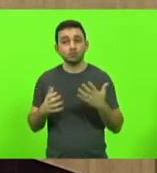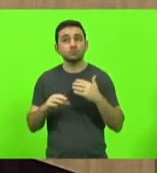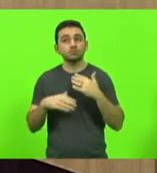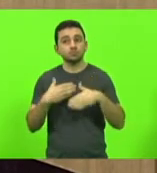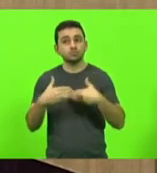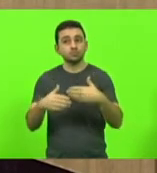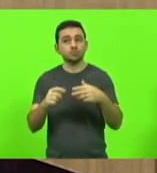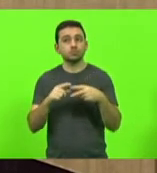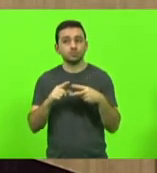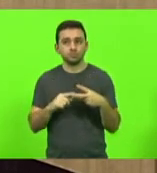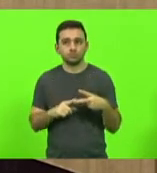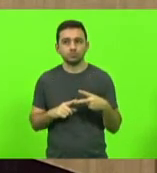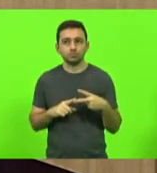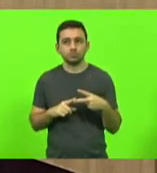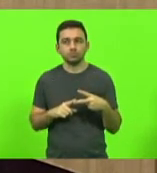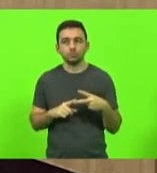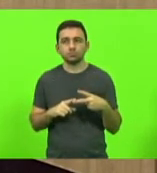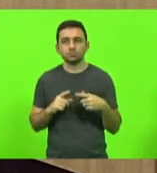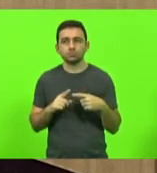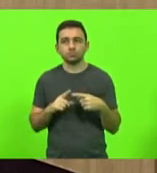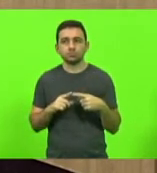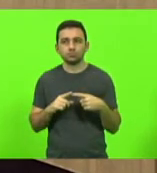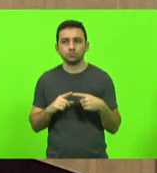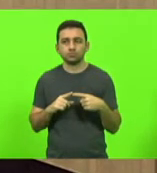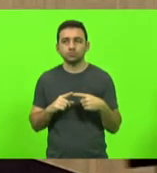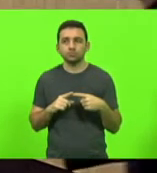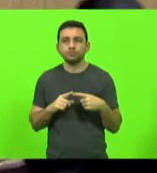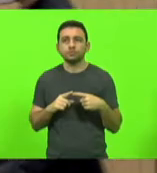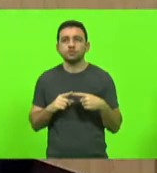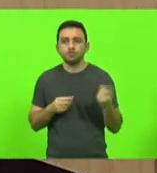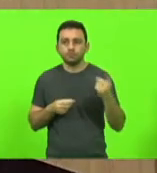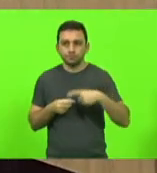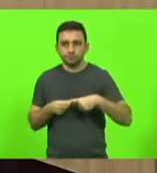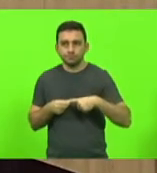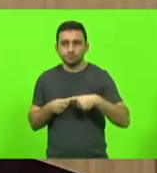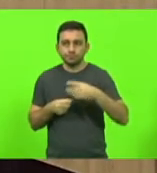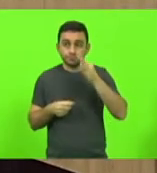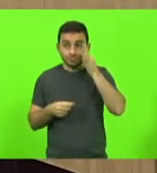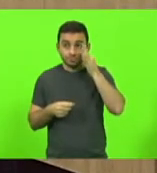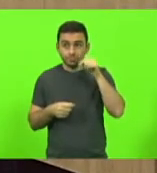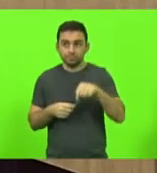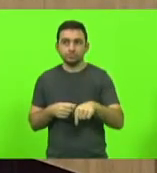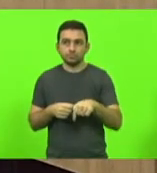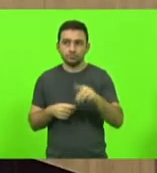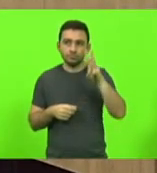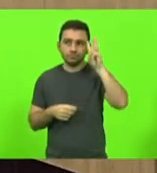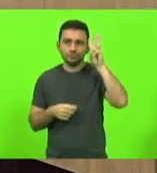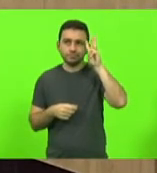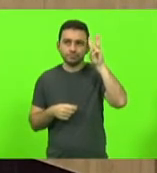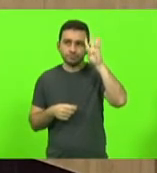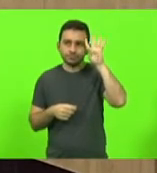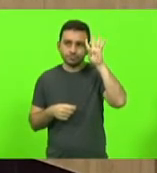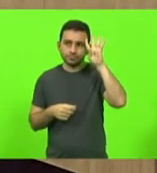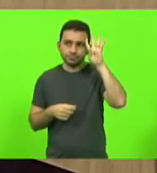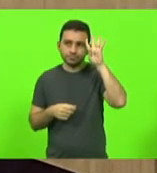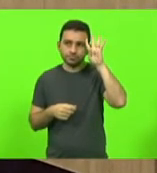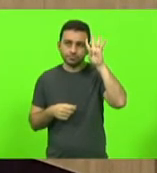uma sugestão. O primeiro encaminhamento, então, é o retorno presencial, terça, quarta